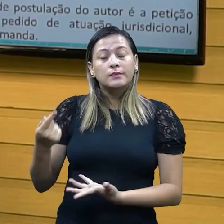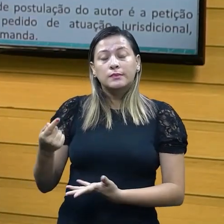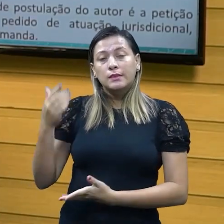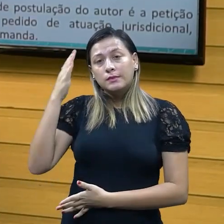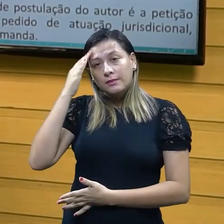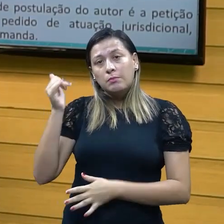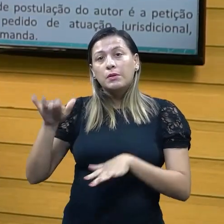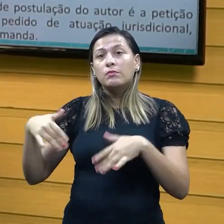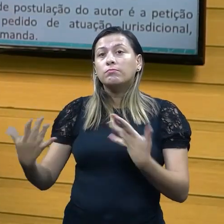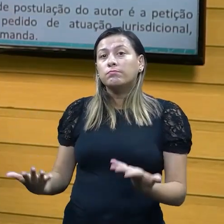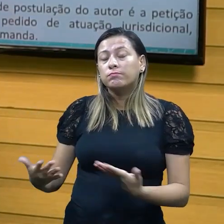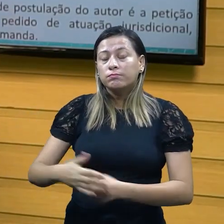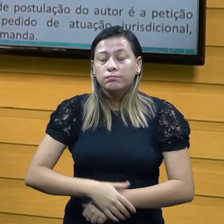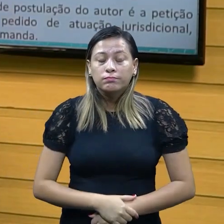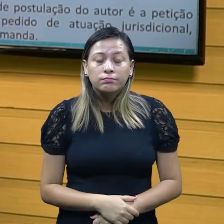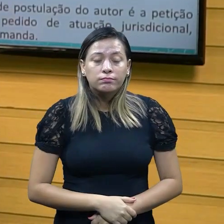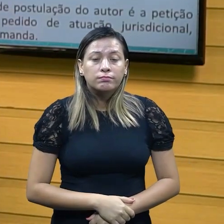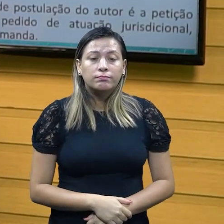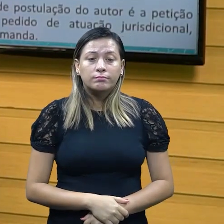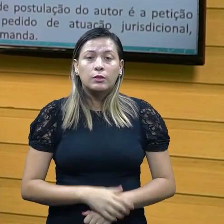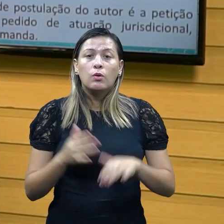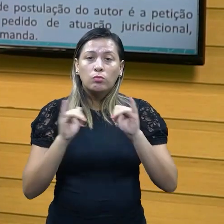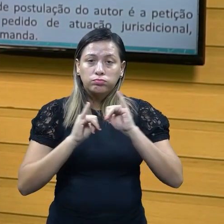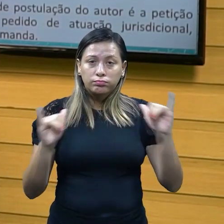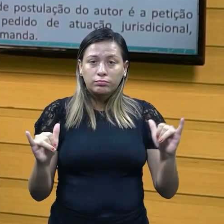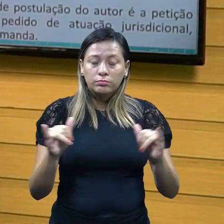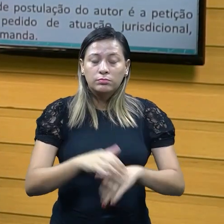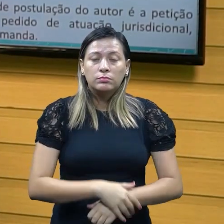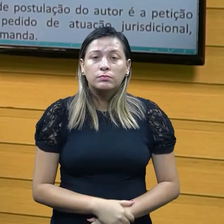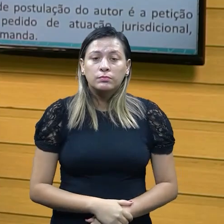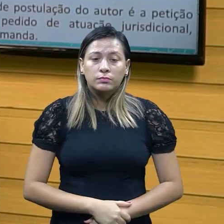tá? Você